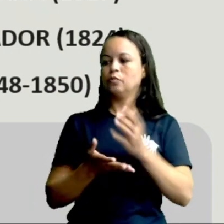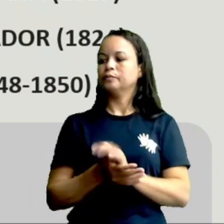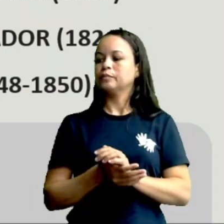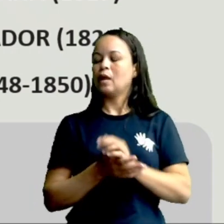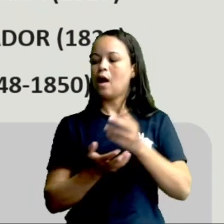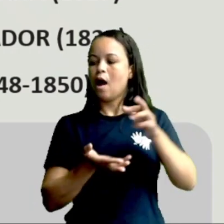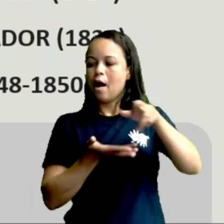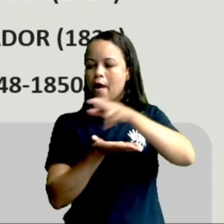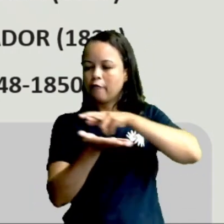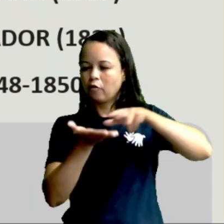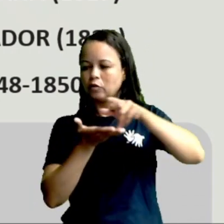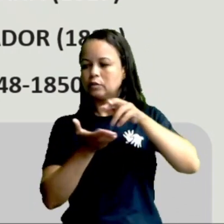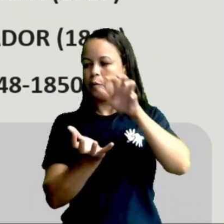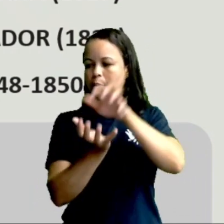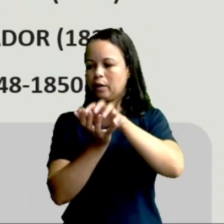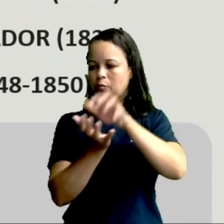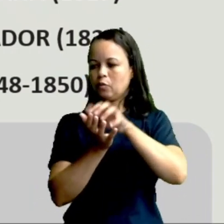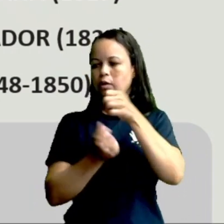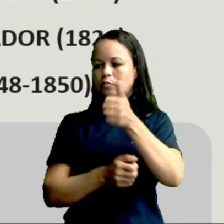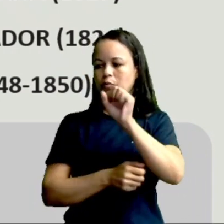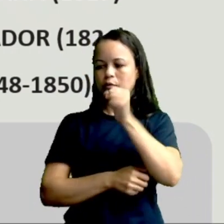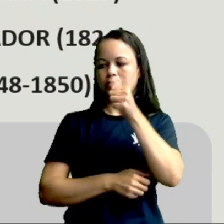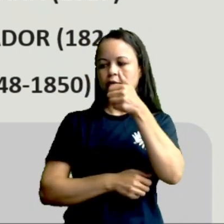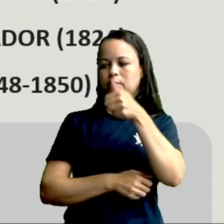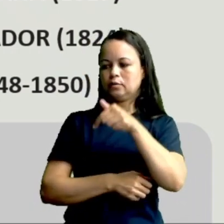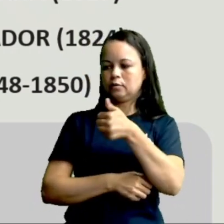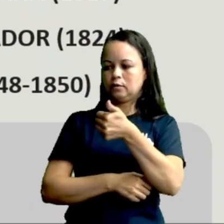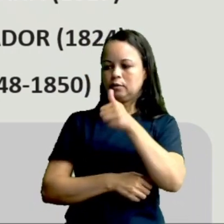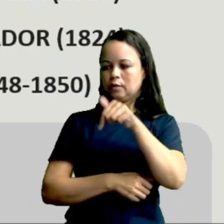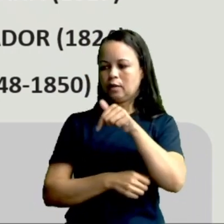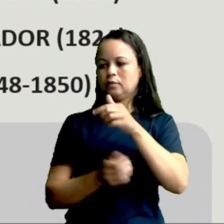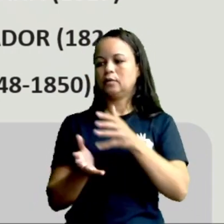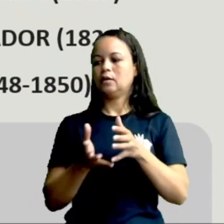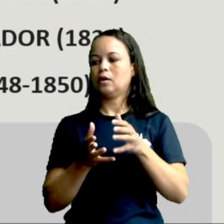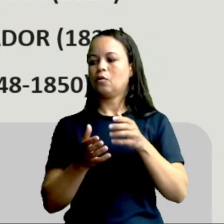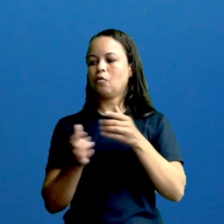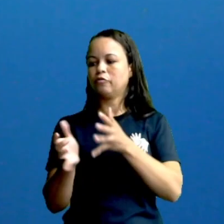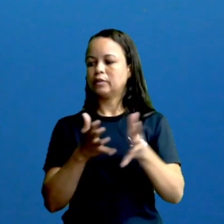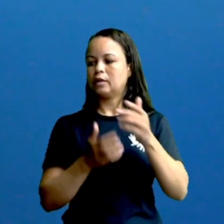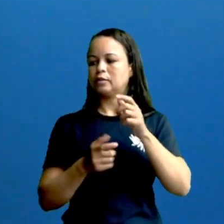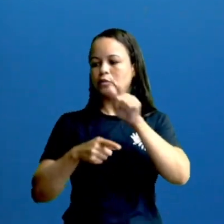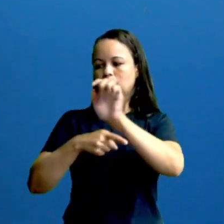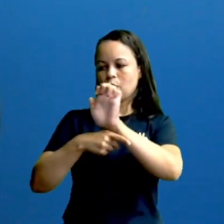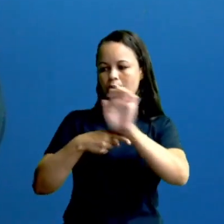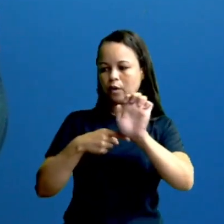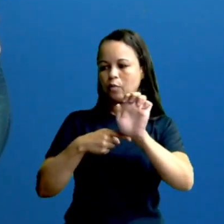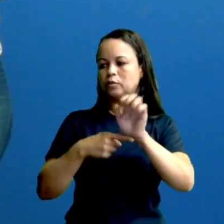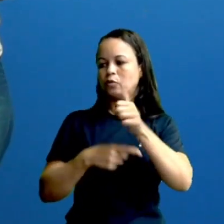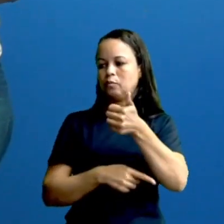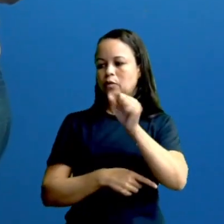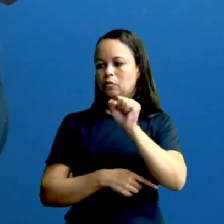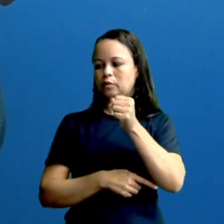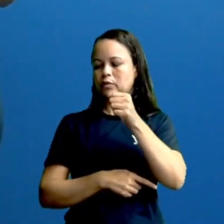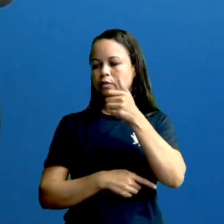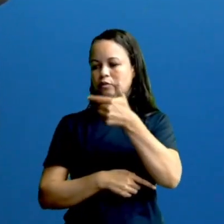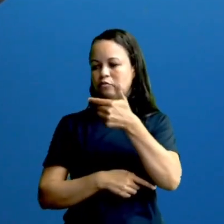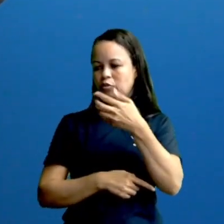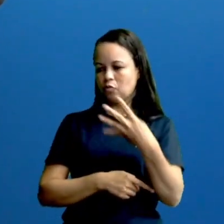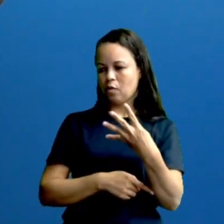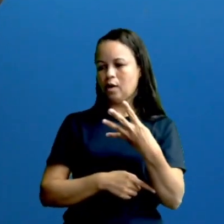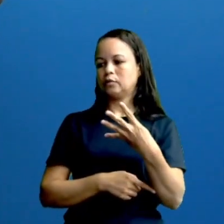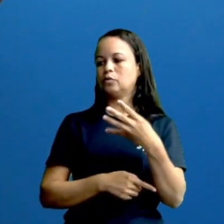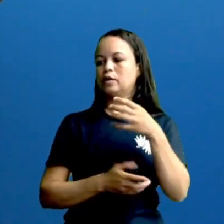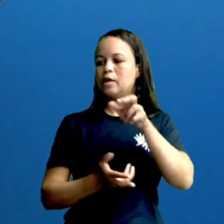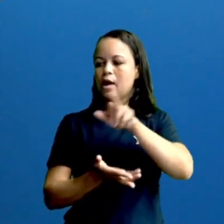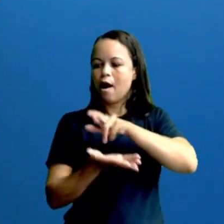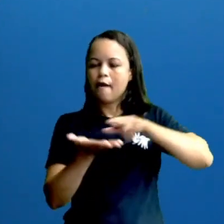1824. E a Revolução Praeira, que durou de 1848 a a 1850. Então, essas